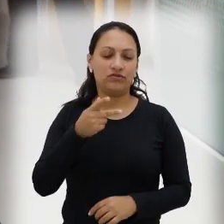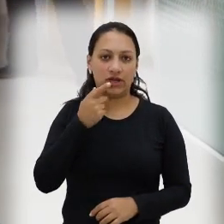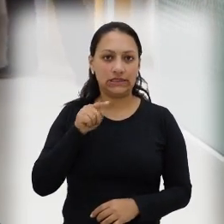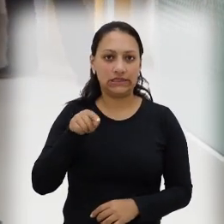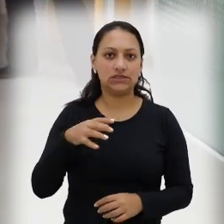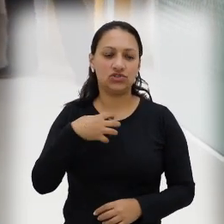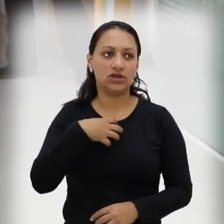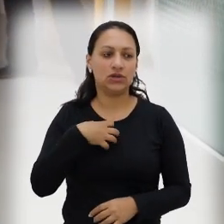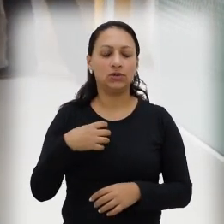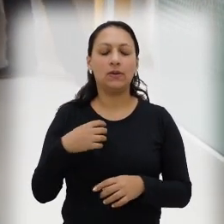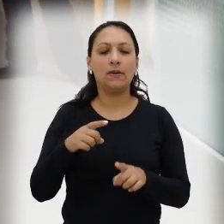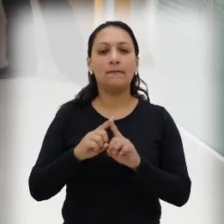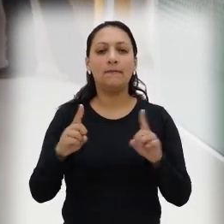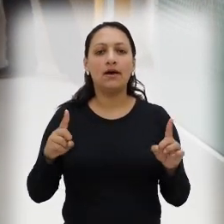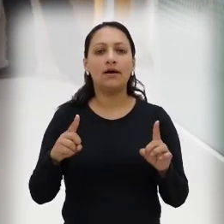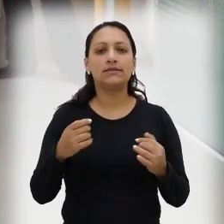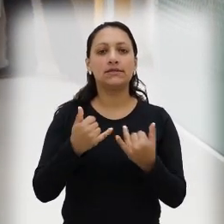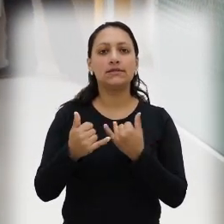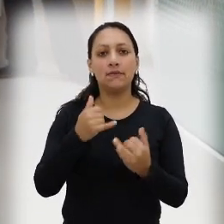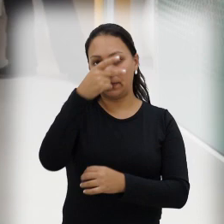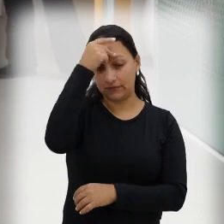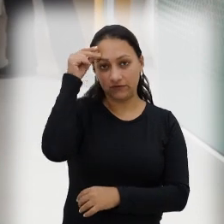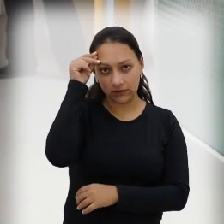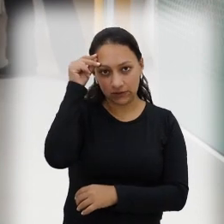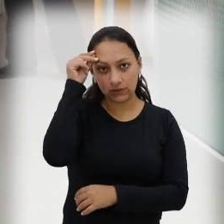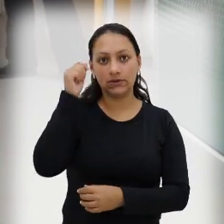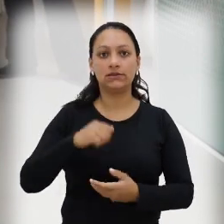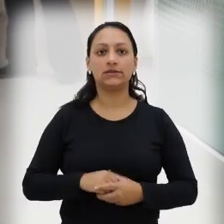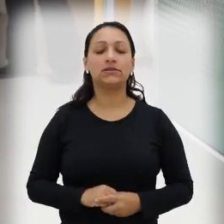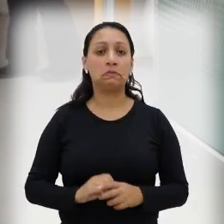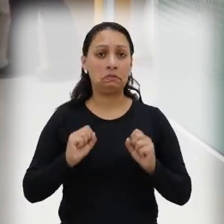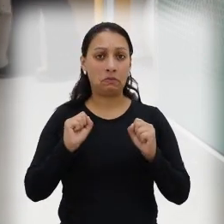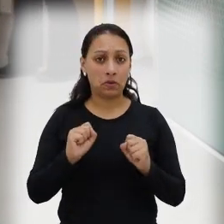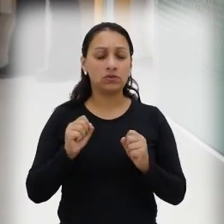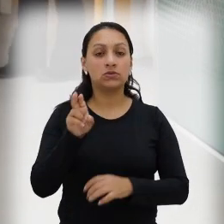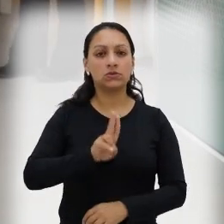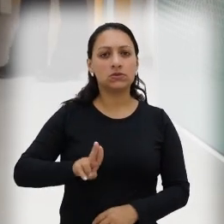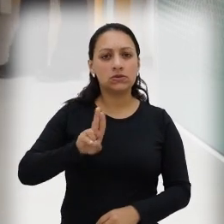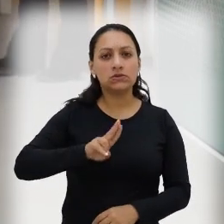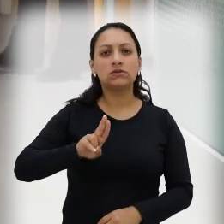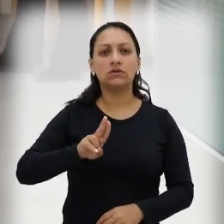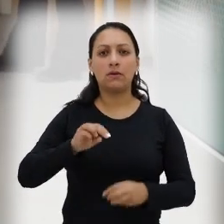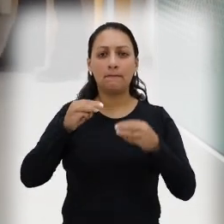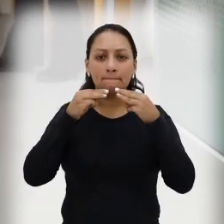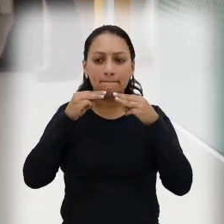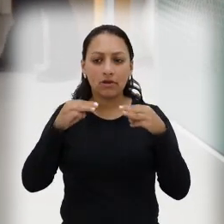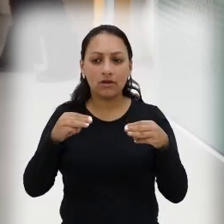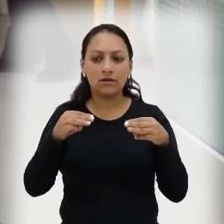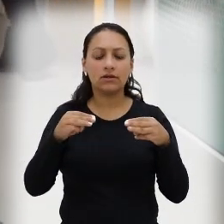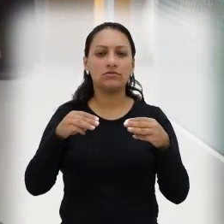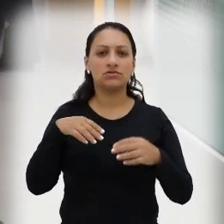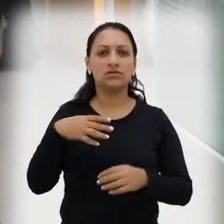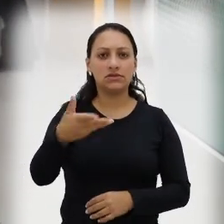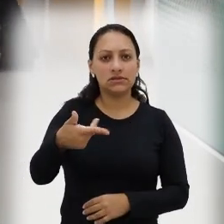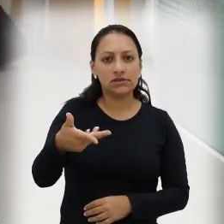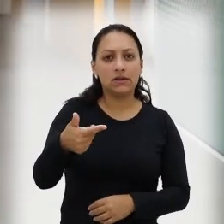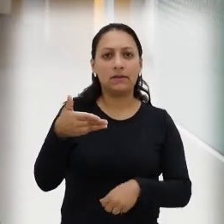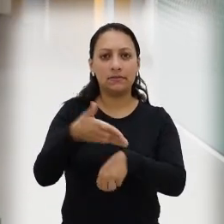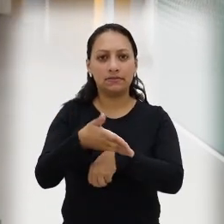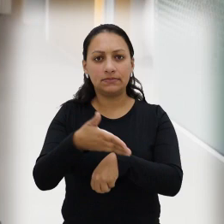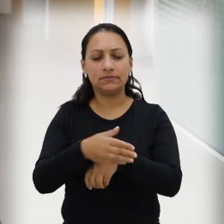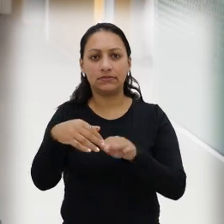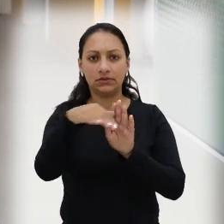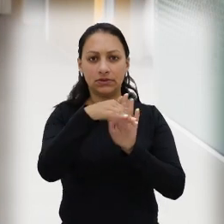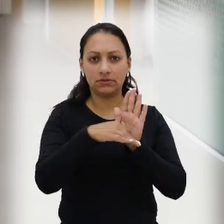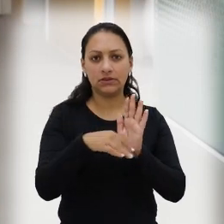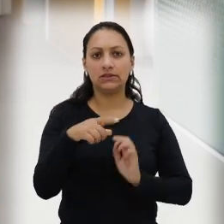né? Mas, por exemplo, com prefeituras. A gente pode utilizar no nosso marketing a aceleração, a participação do